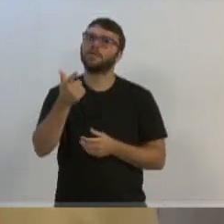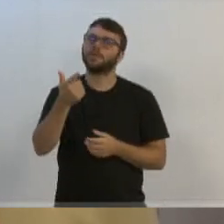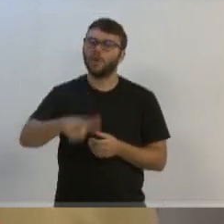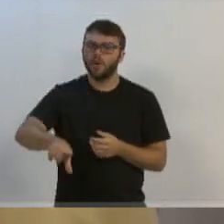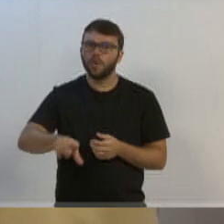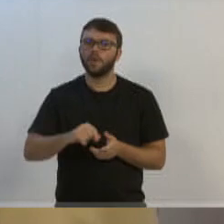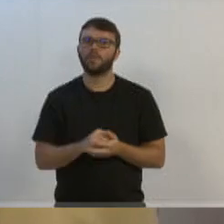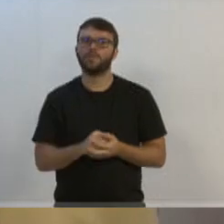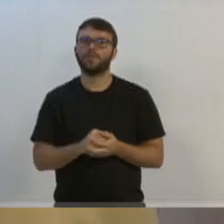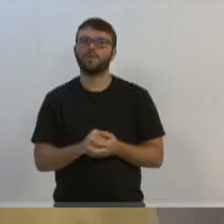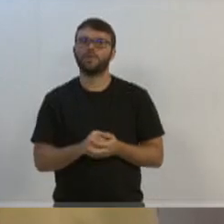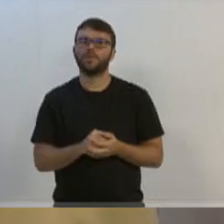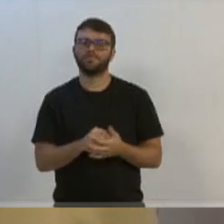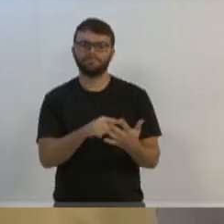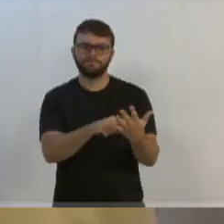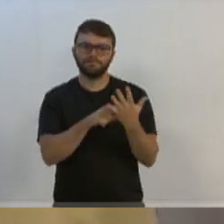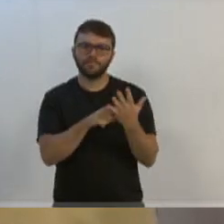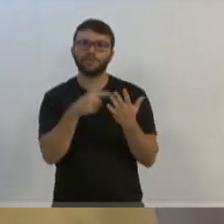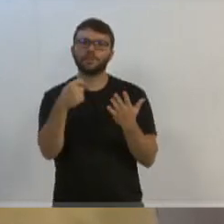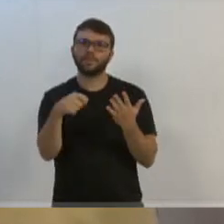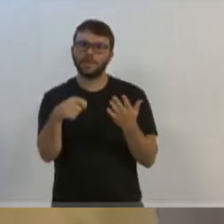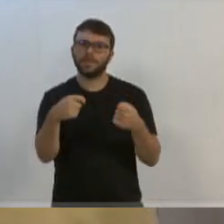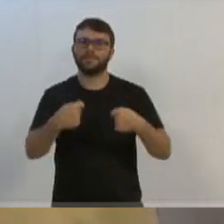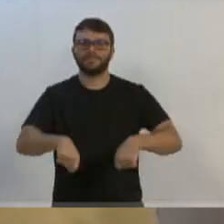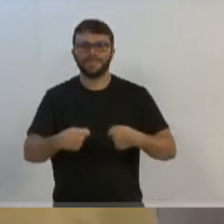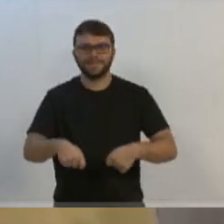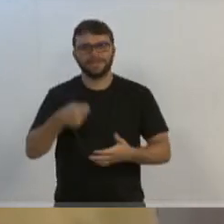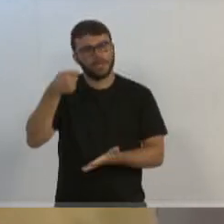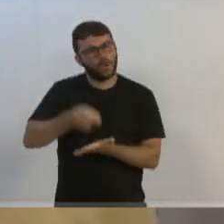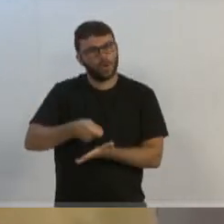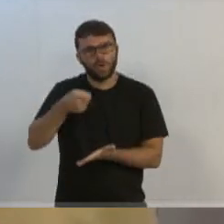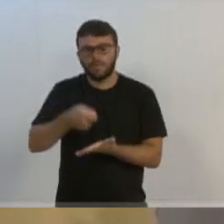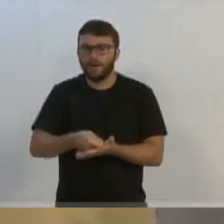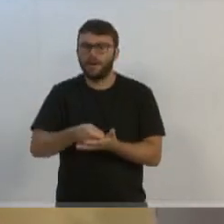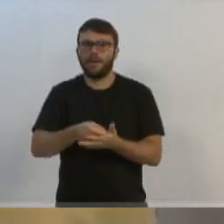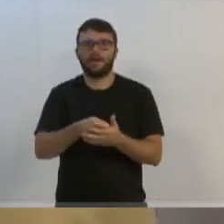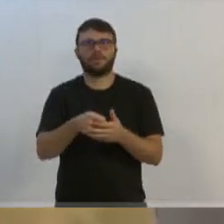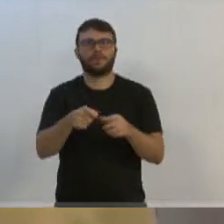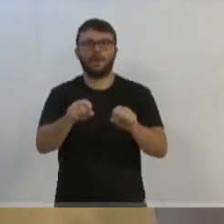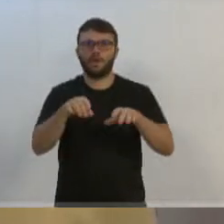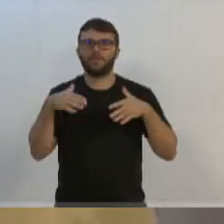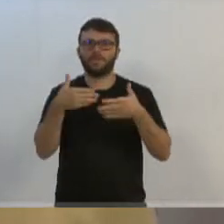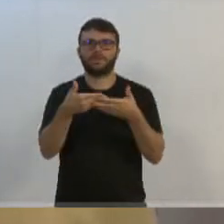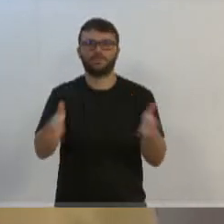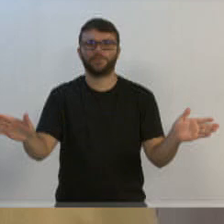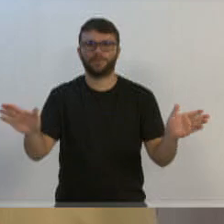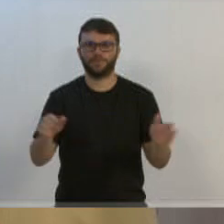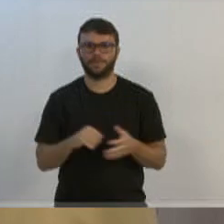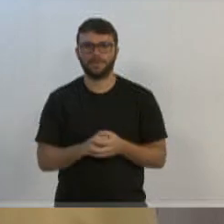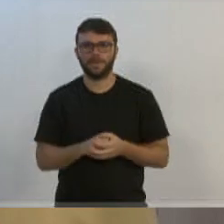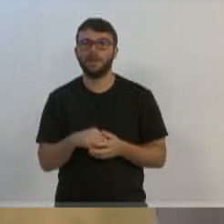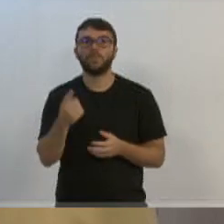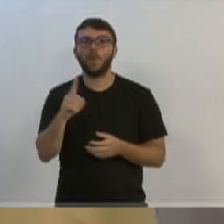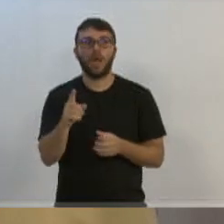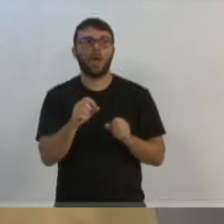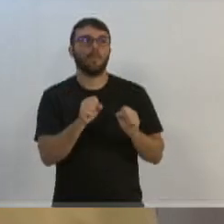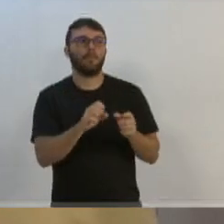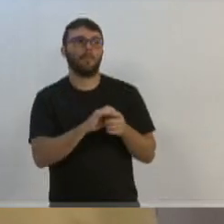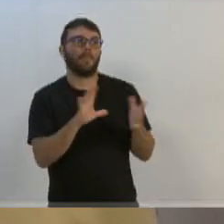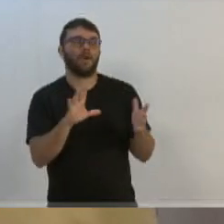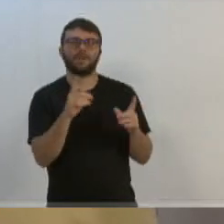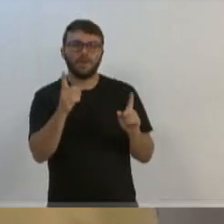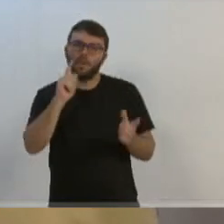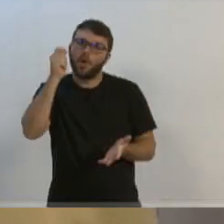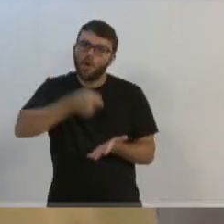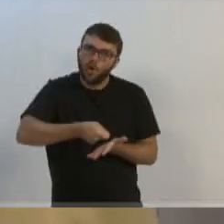o parecer aqui aponta a obrigatoriedade da audiência pública. Não é uma possibilidade do Executivo, é imperativo. É